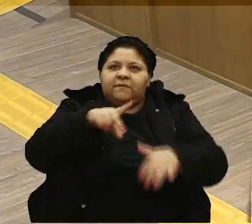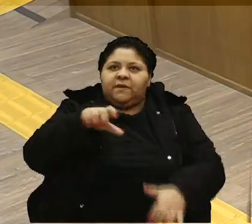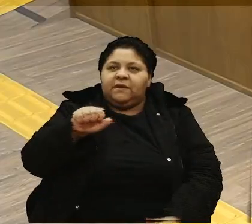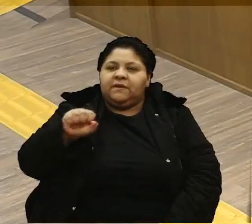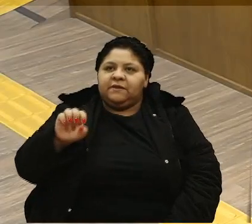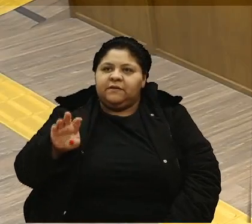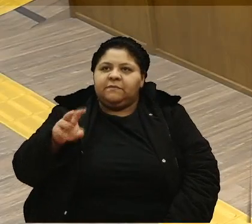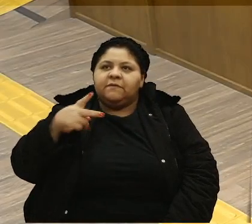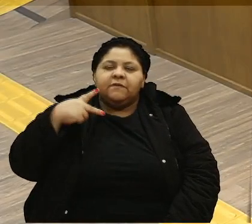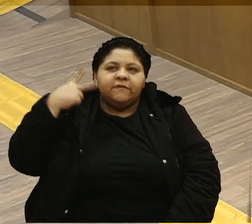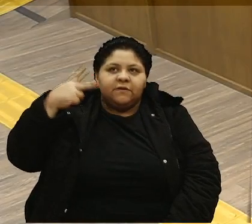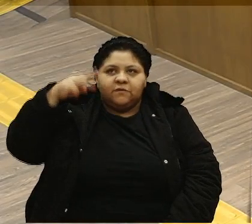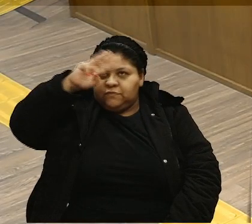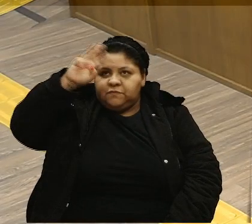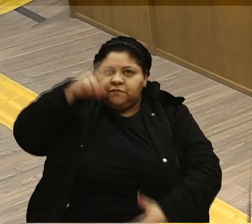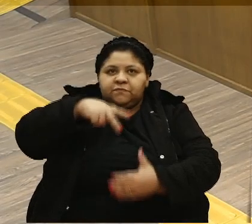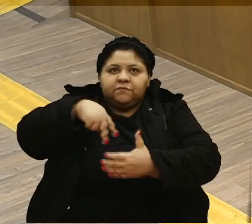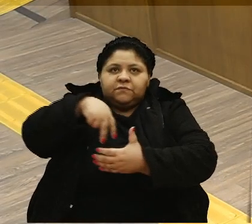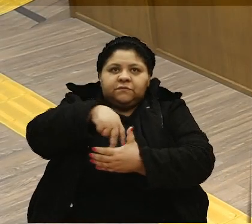Valim da tribuna.